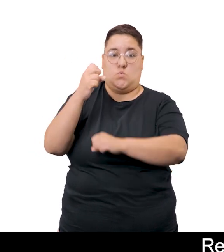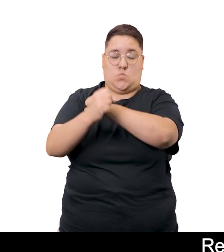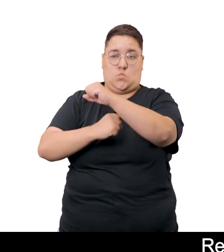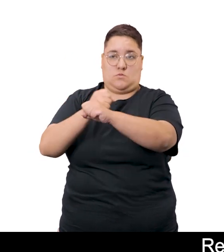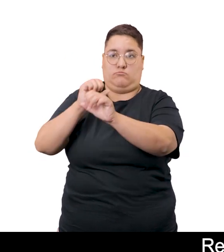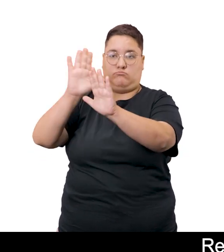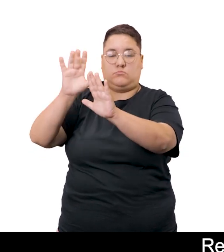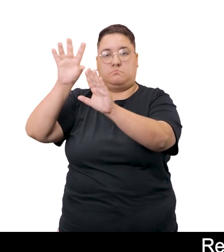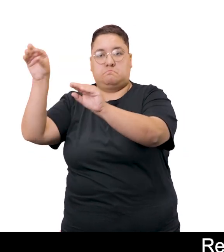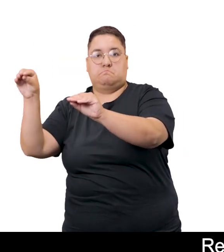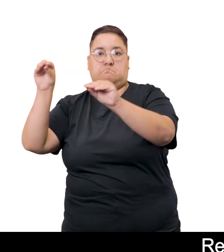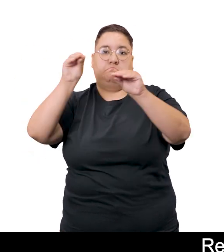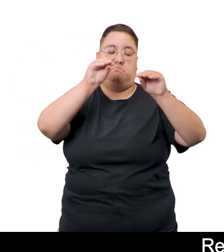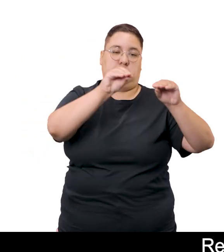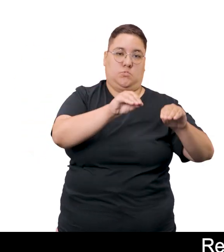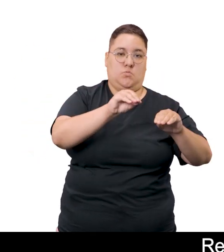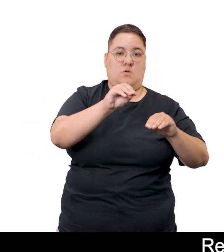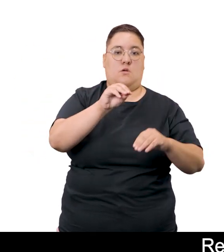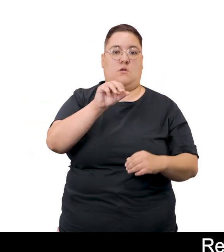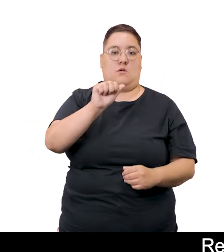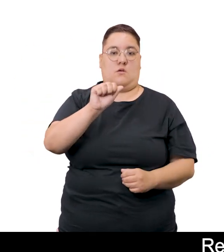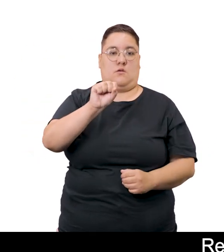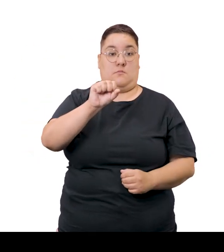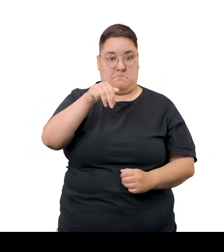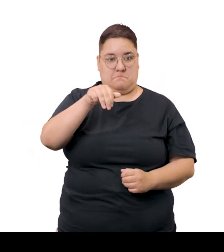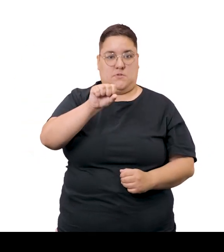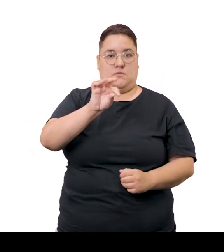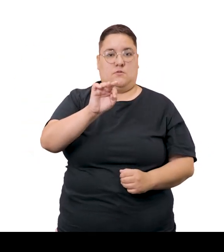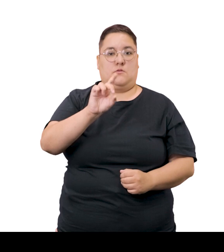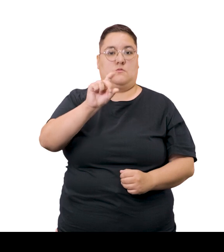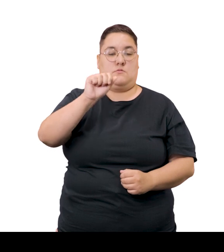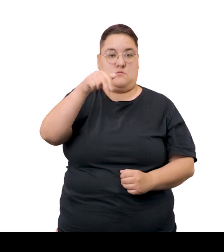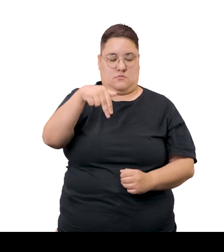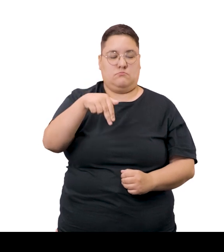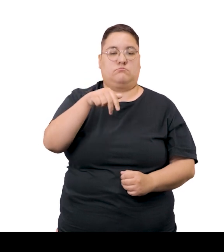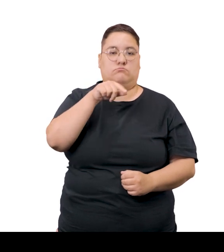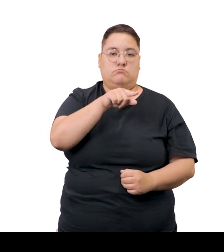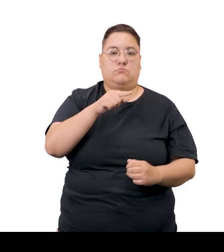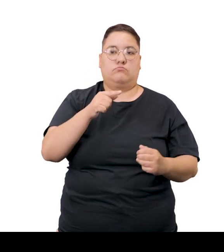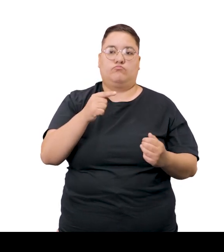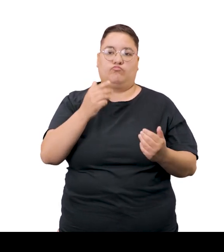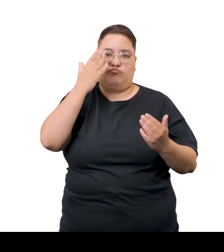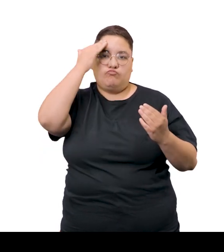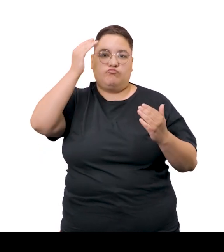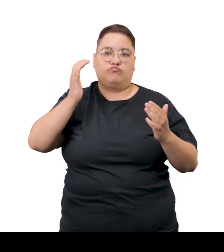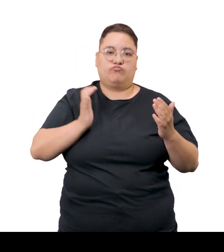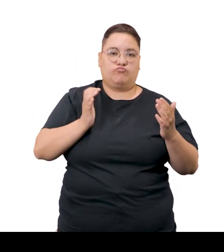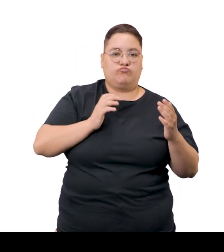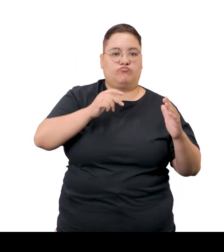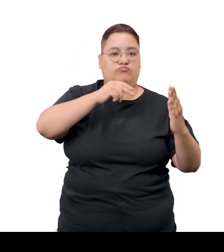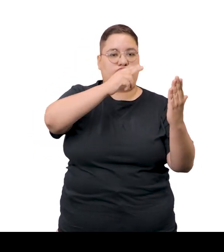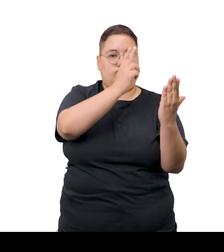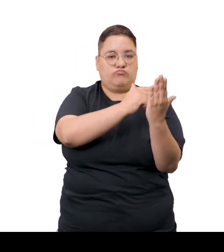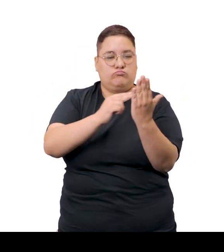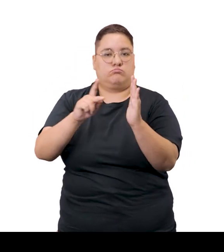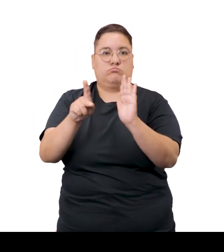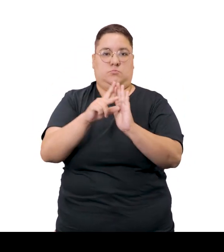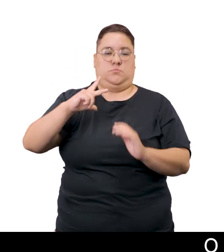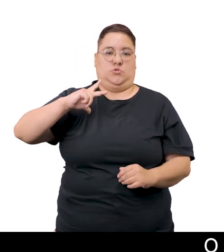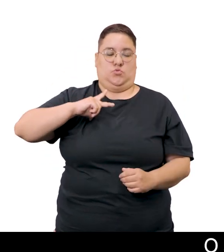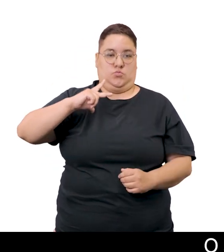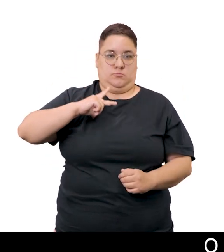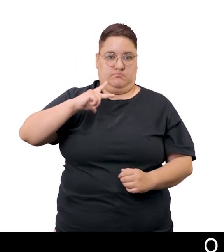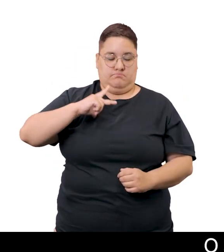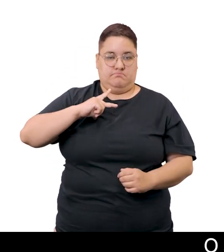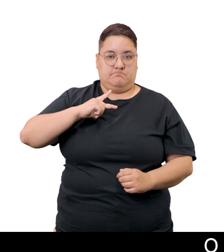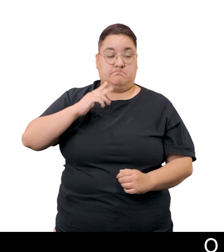mudou-se para Amsterdã, onde fez fama e fortuna pintando especialmente retratos para coleções particulares.